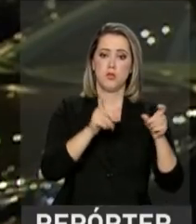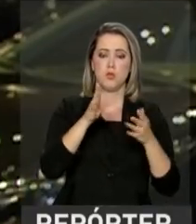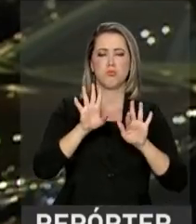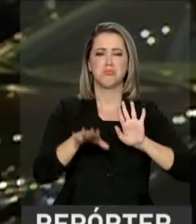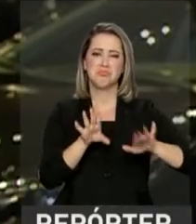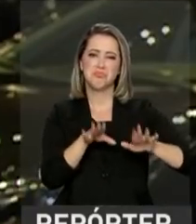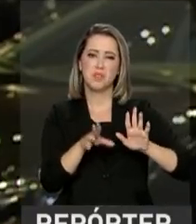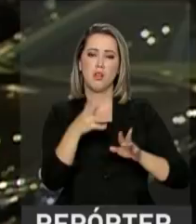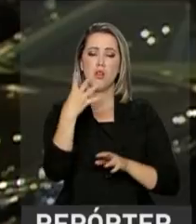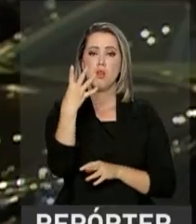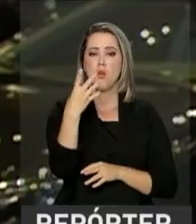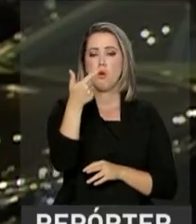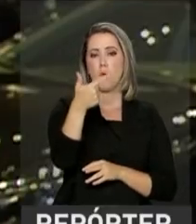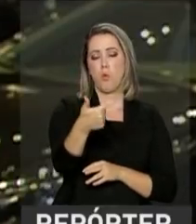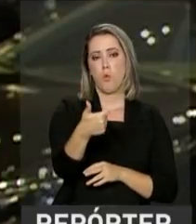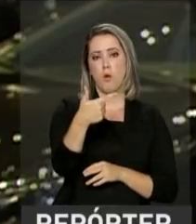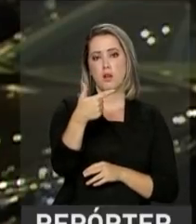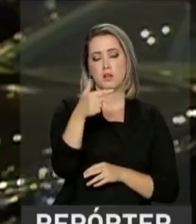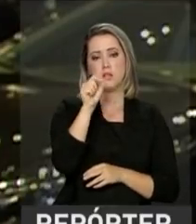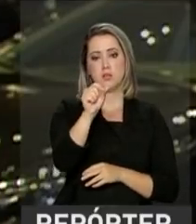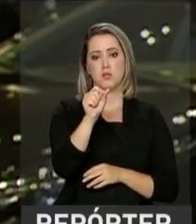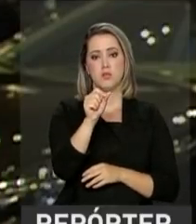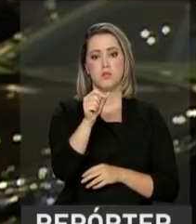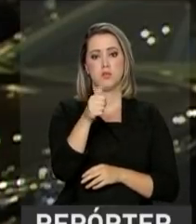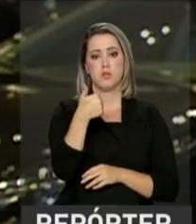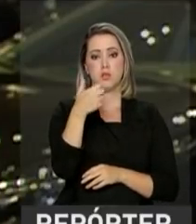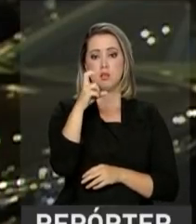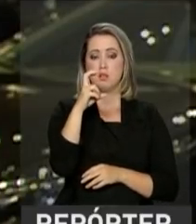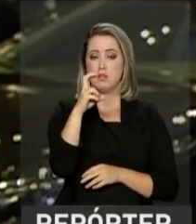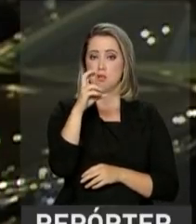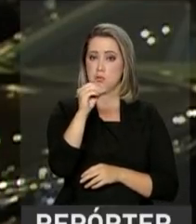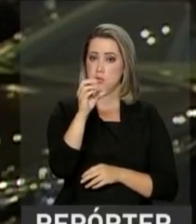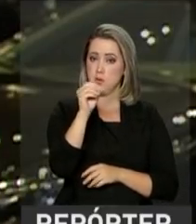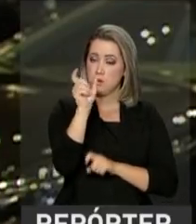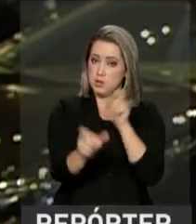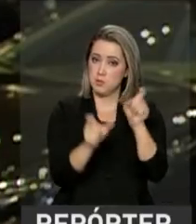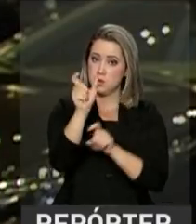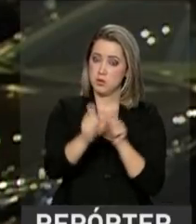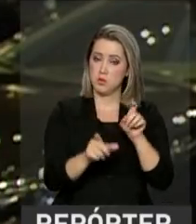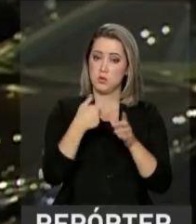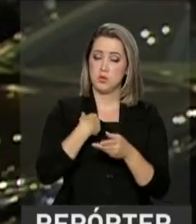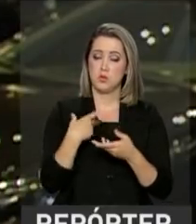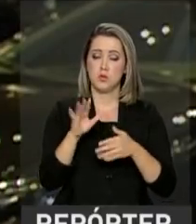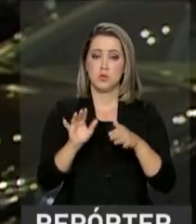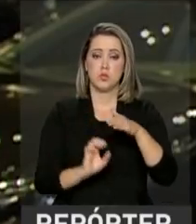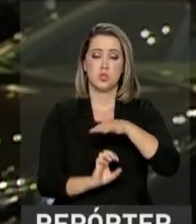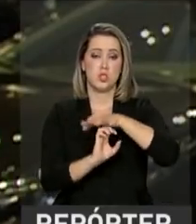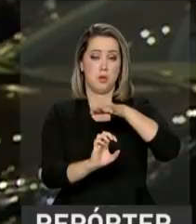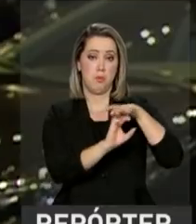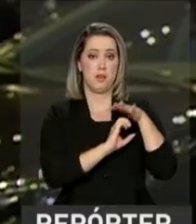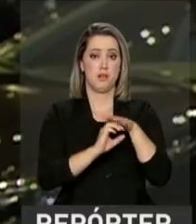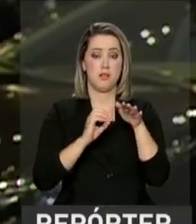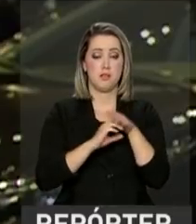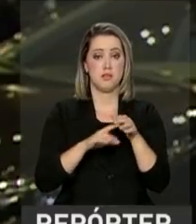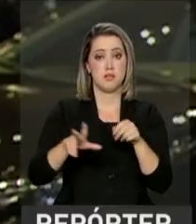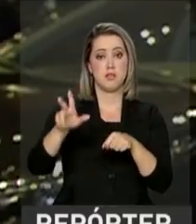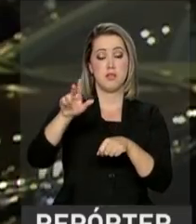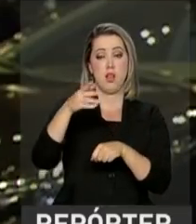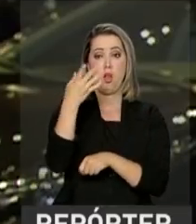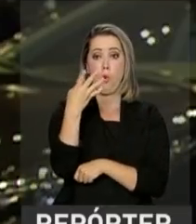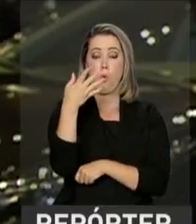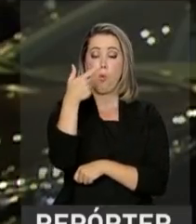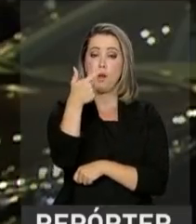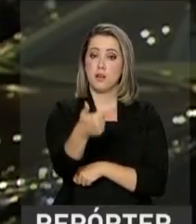pelo menos 42 empresas, aliás, 1.500 executivos de empresas sediadas em pelo menos 42 países